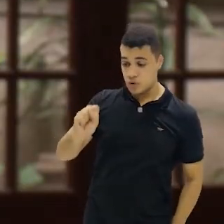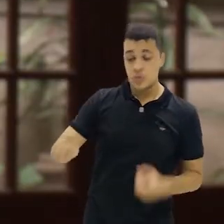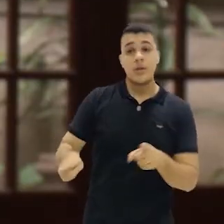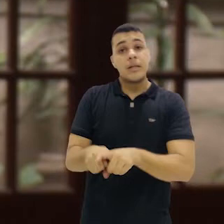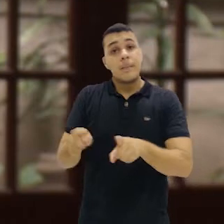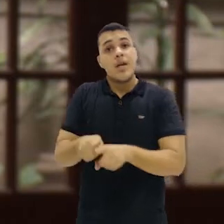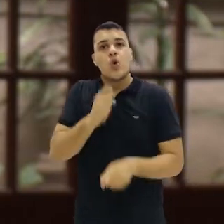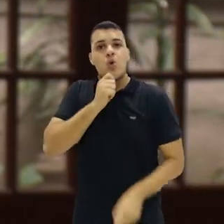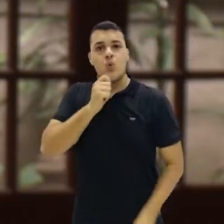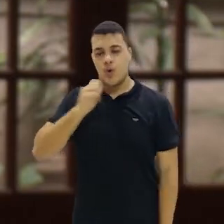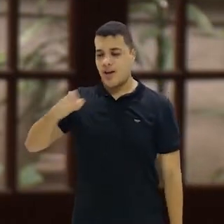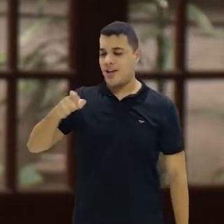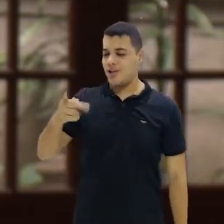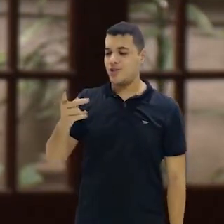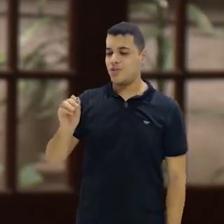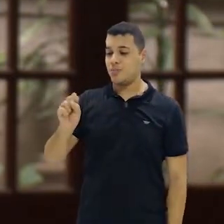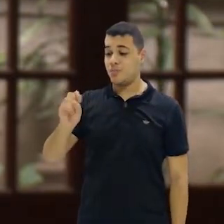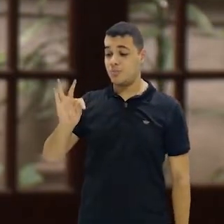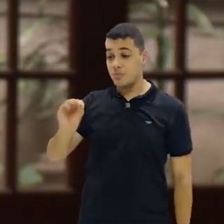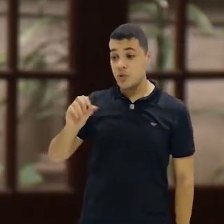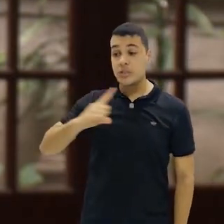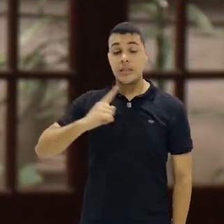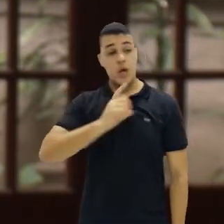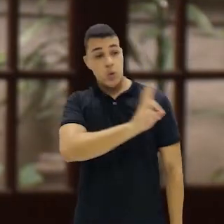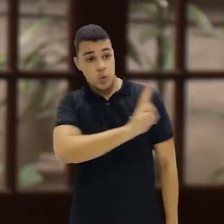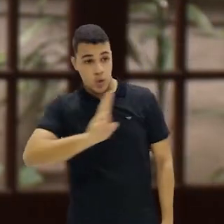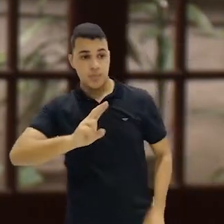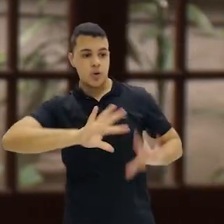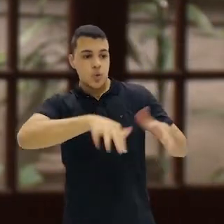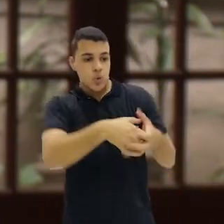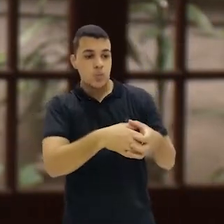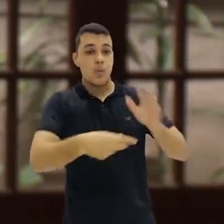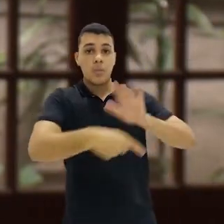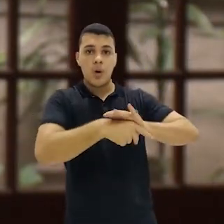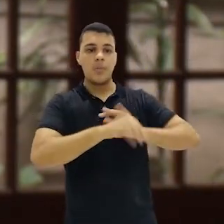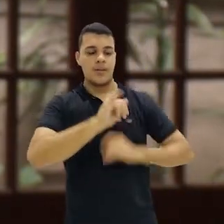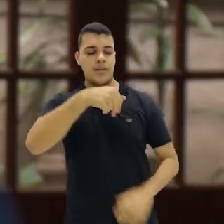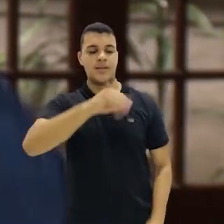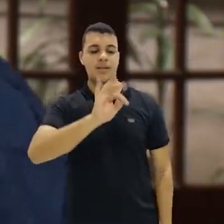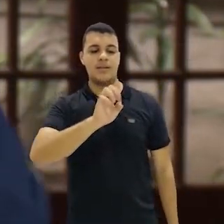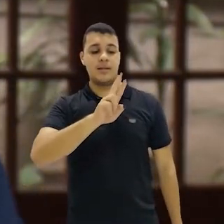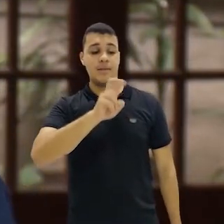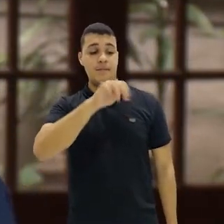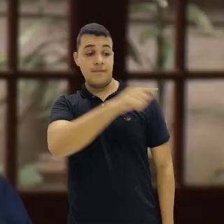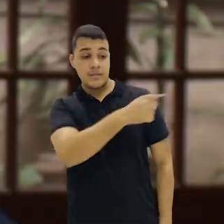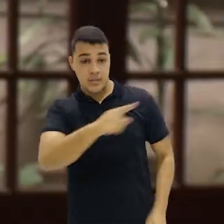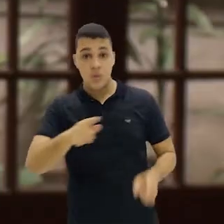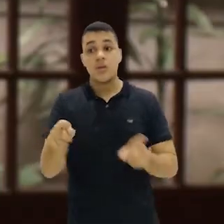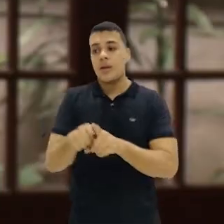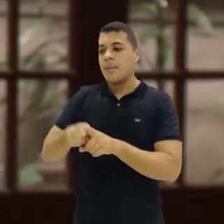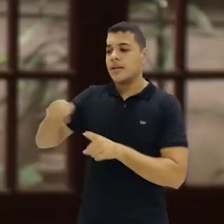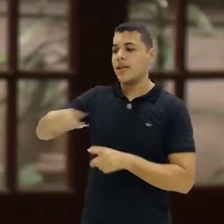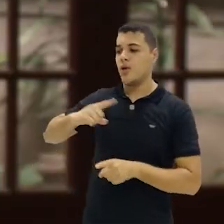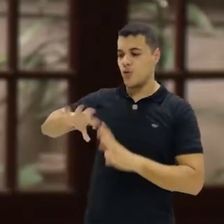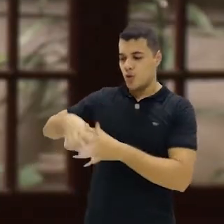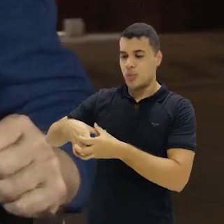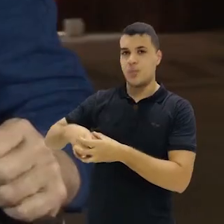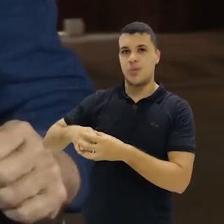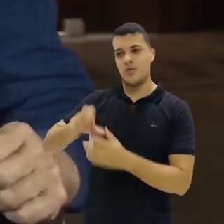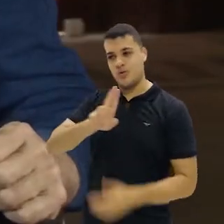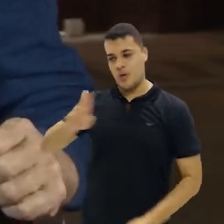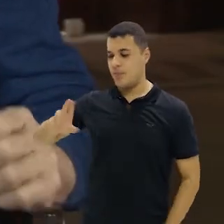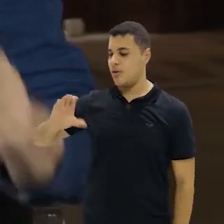de intervenção e grupo controle. Tá? Mas a lógica é a mesma, são dois grupos que serão